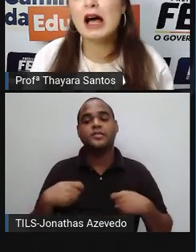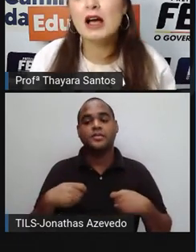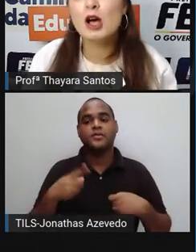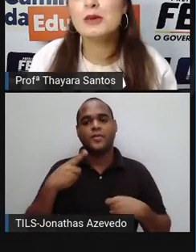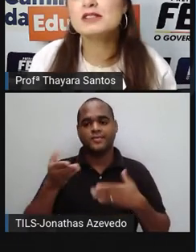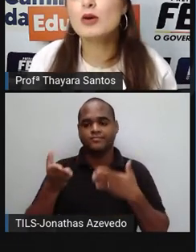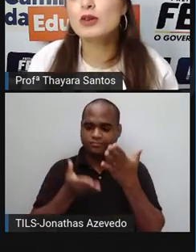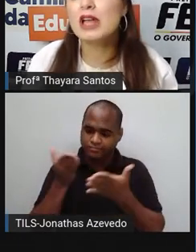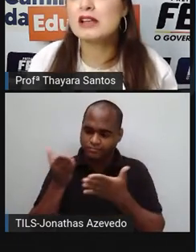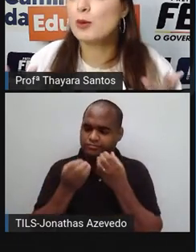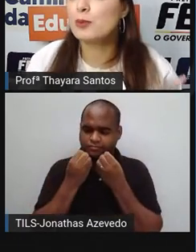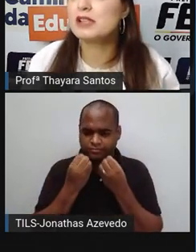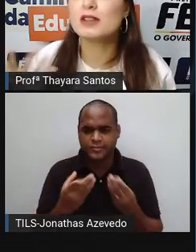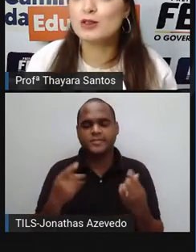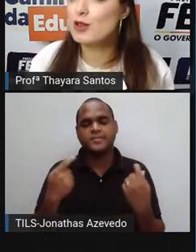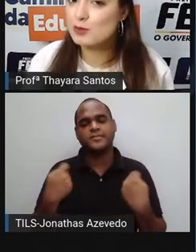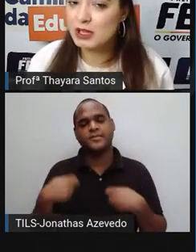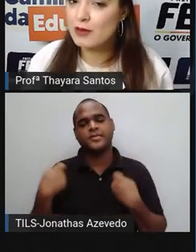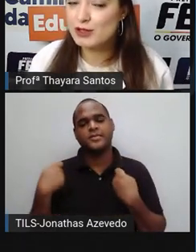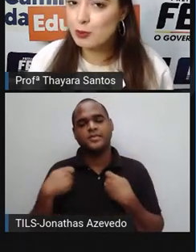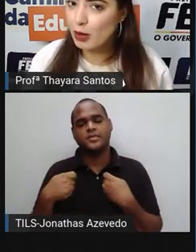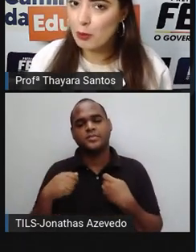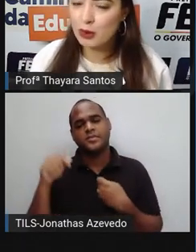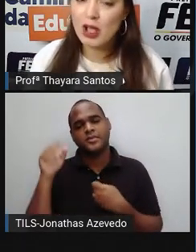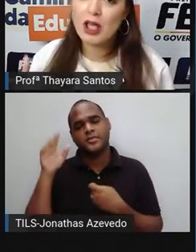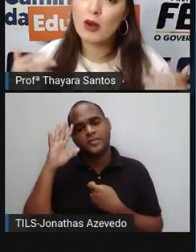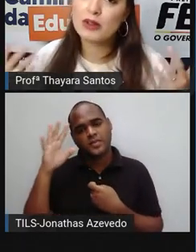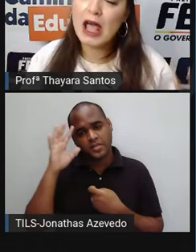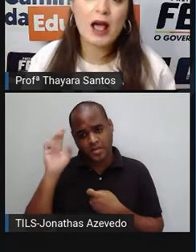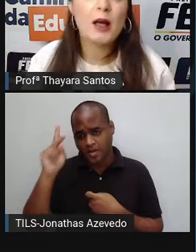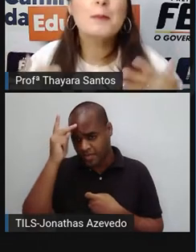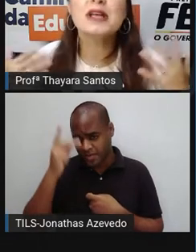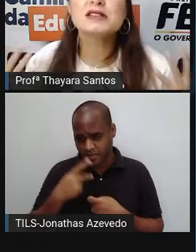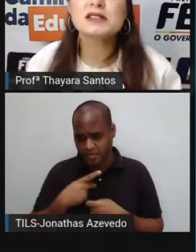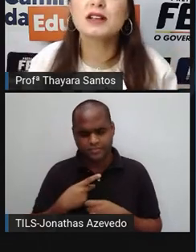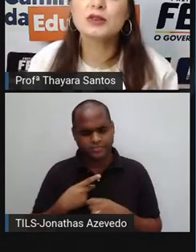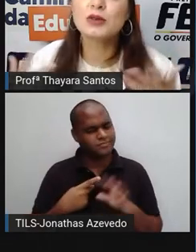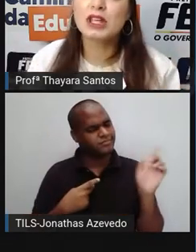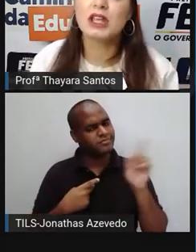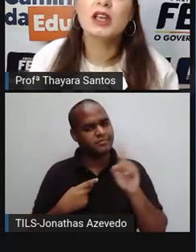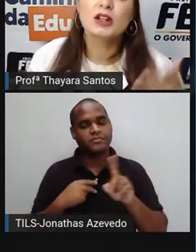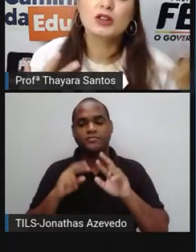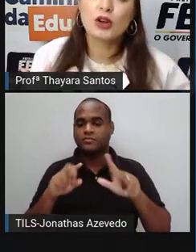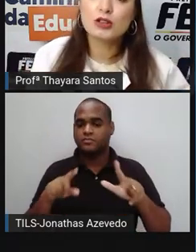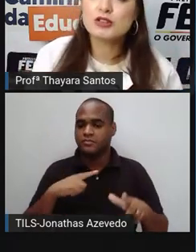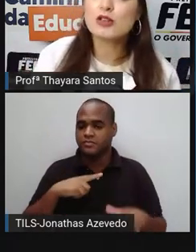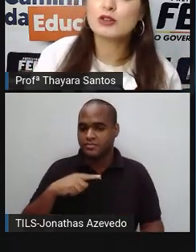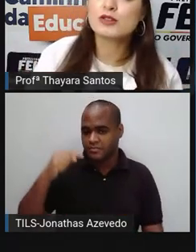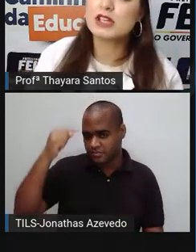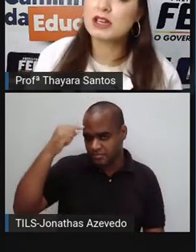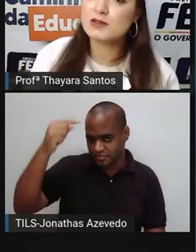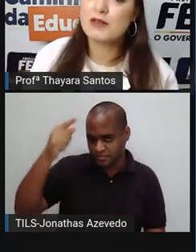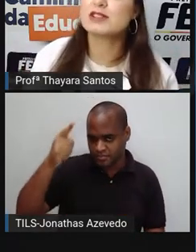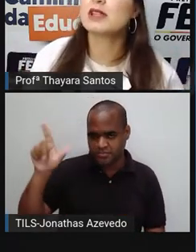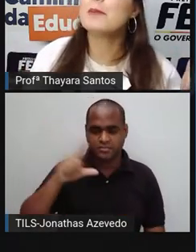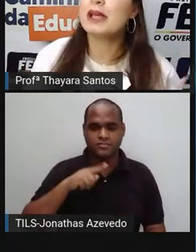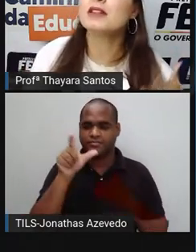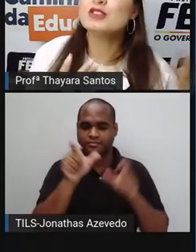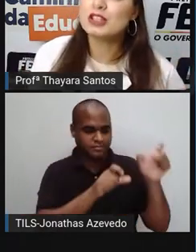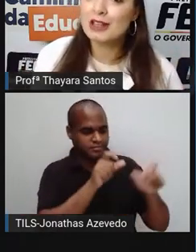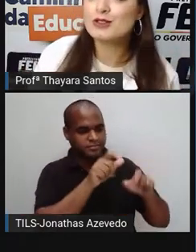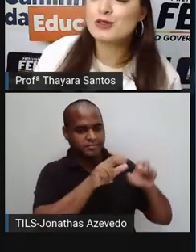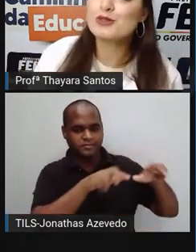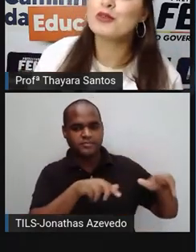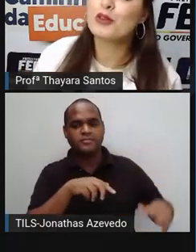a gente tem que cuidar mas não cuidar só pensando no nosso benefício próprio é cuidar pensando que todos os outros seres vivos